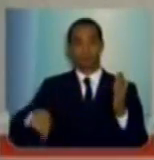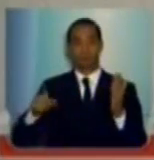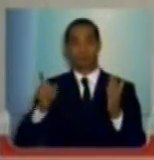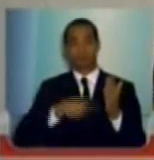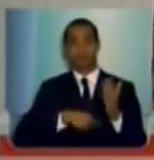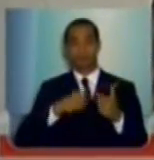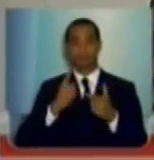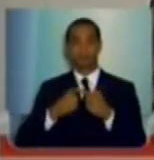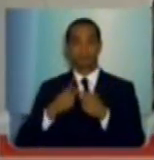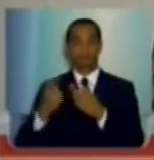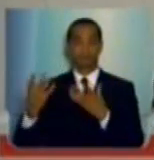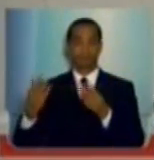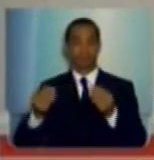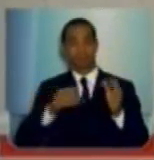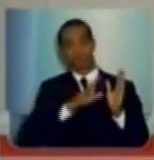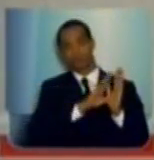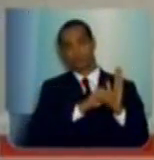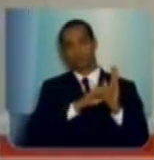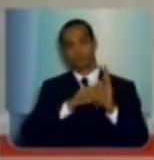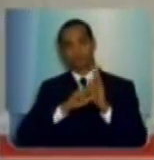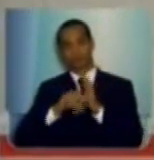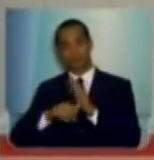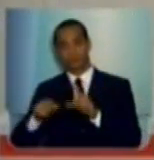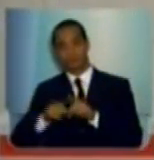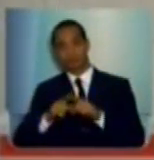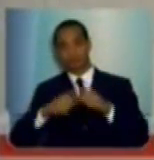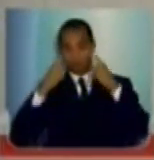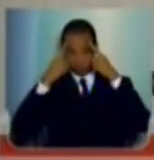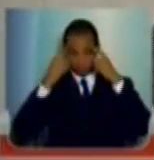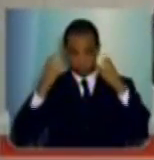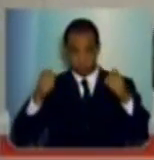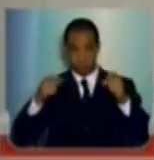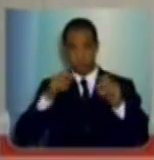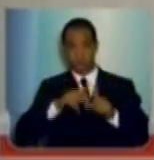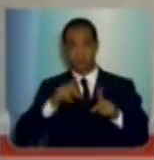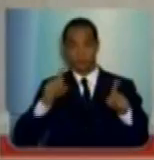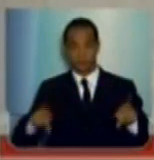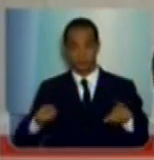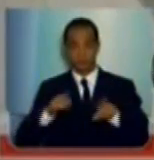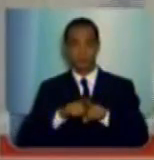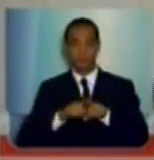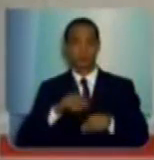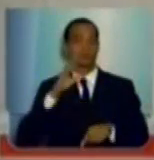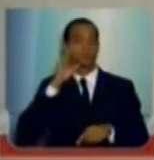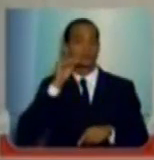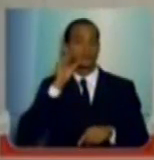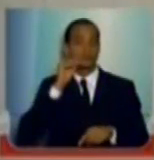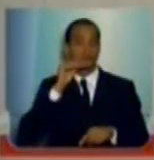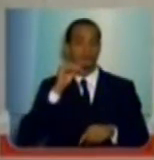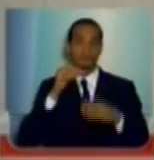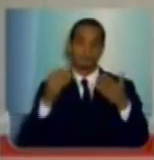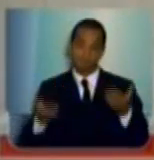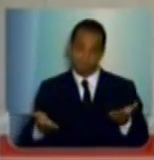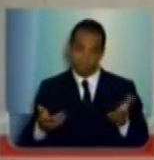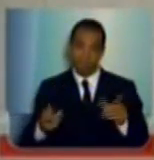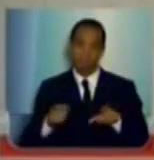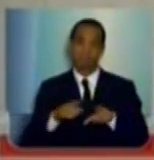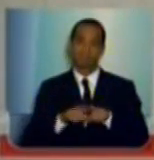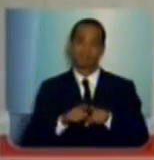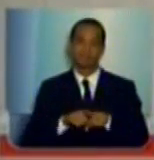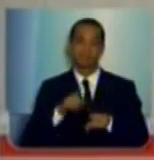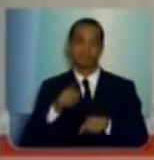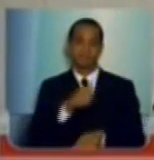porque são vários assaltos várias agressões aos professores aos funcionários inclusive também